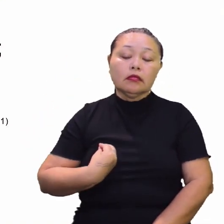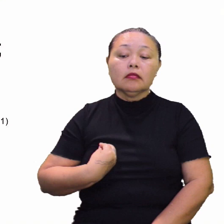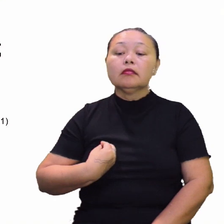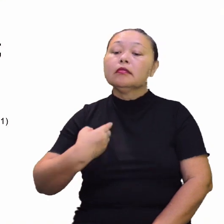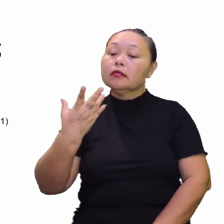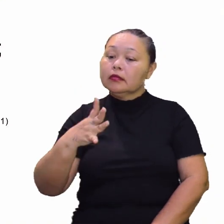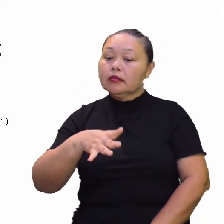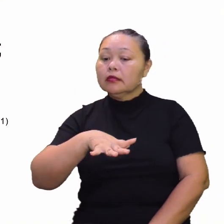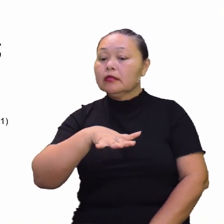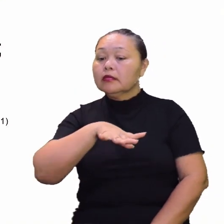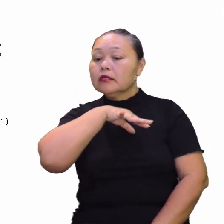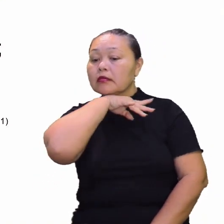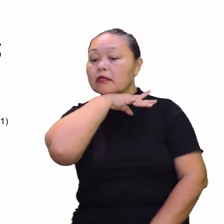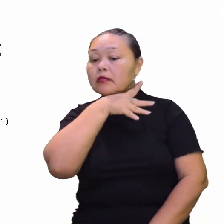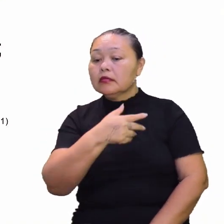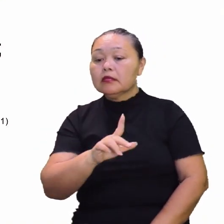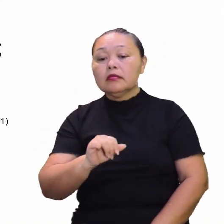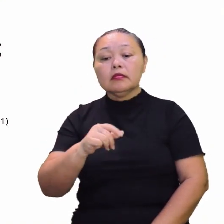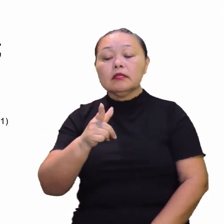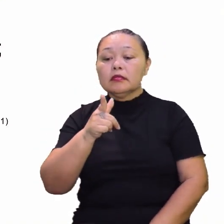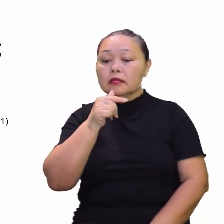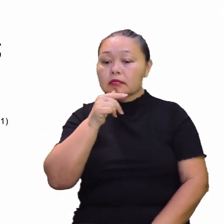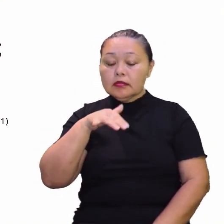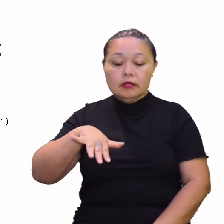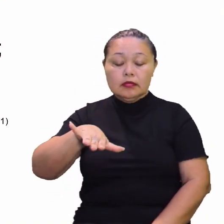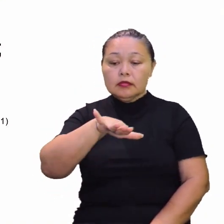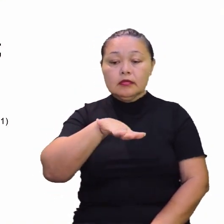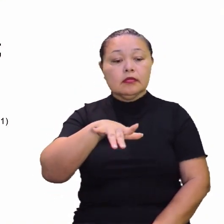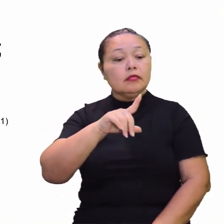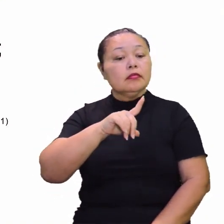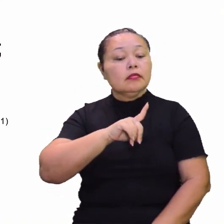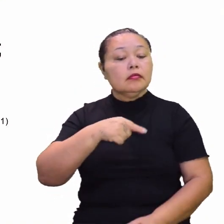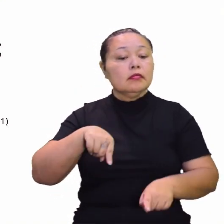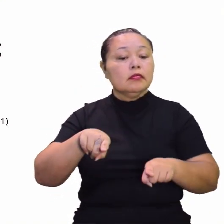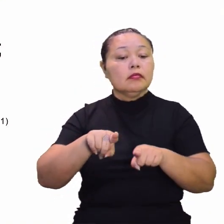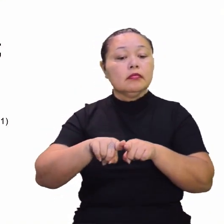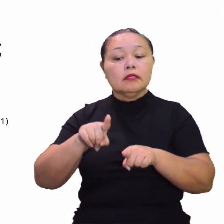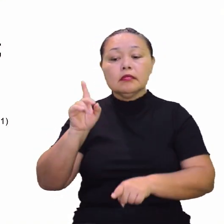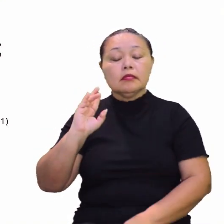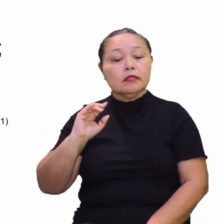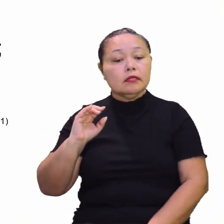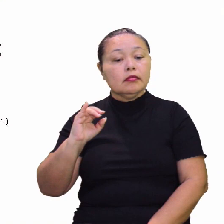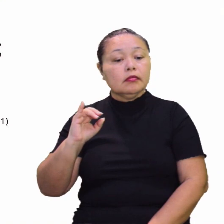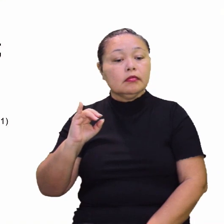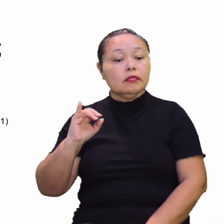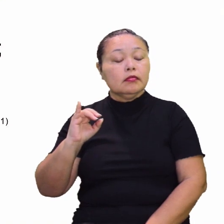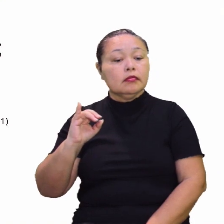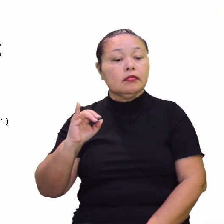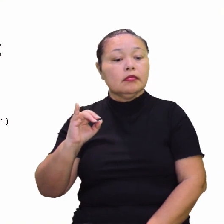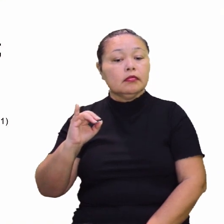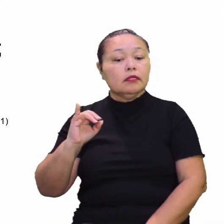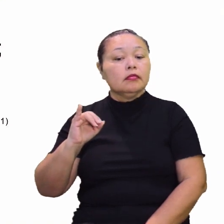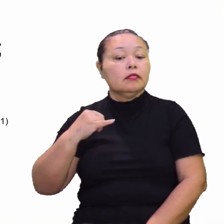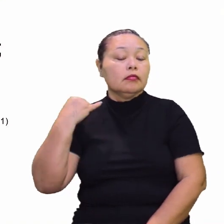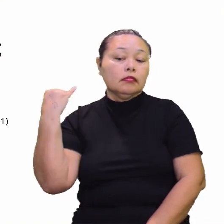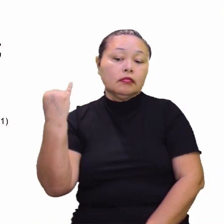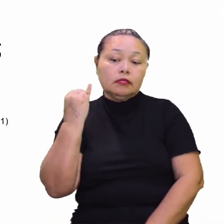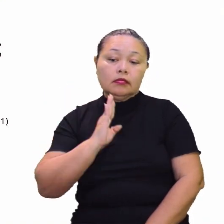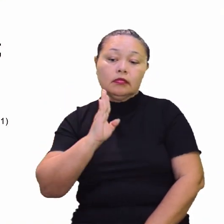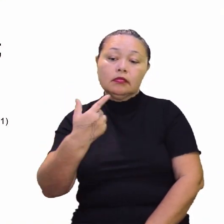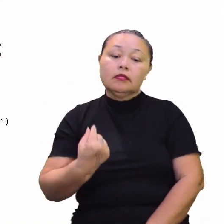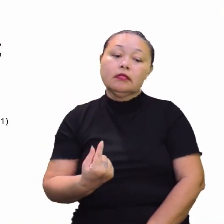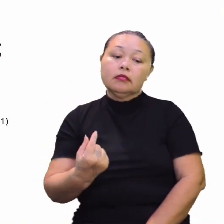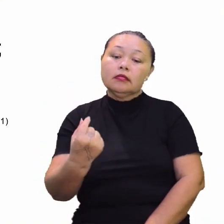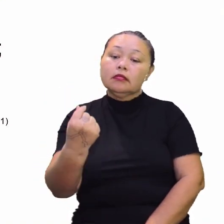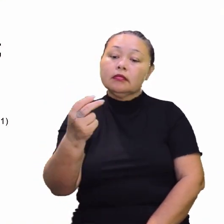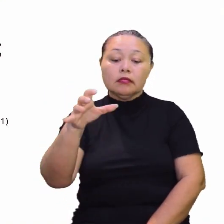de animais, na fauna, né? Na fauna aquática, e como fator, esse sim, importante